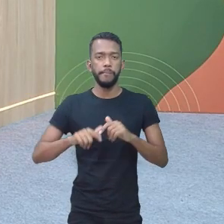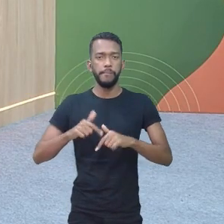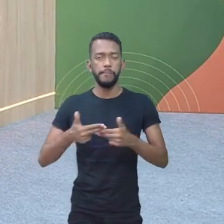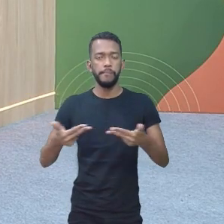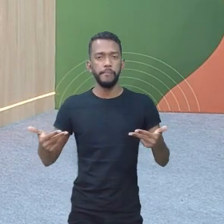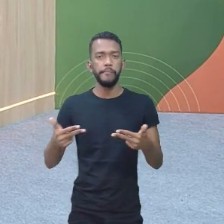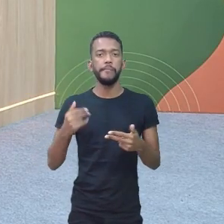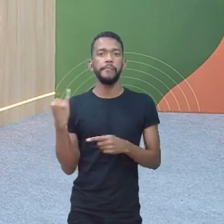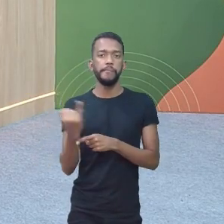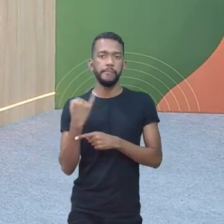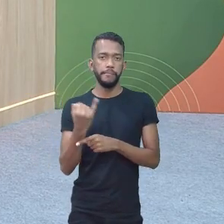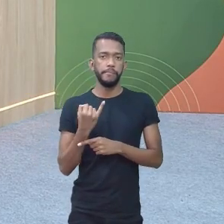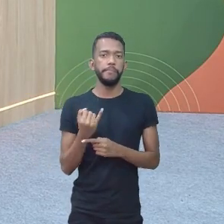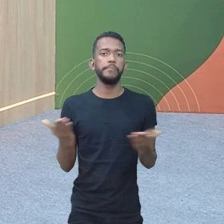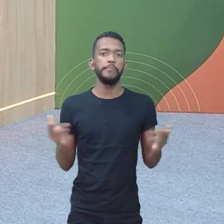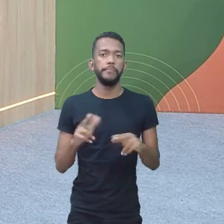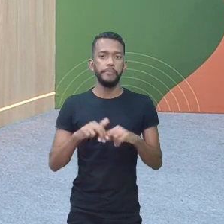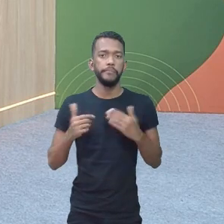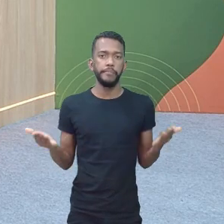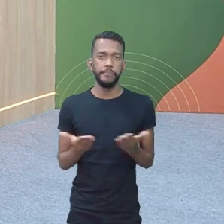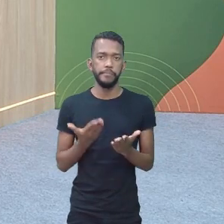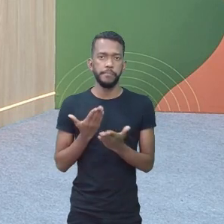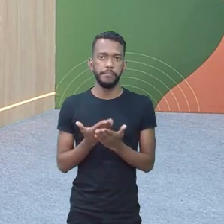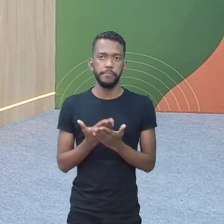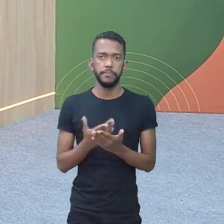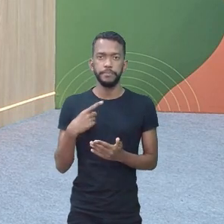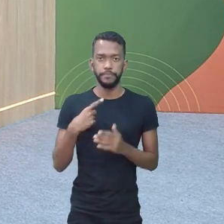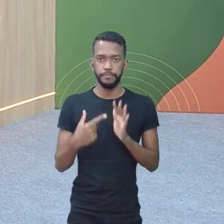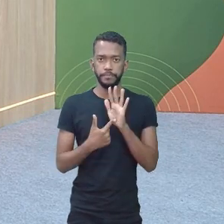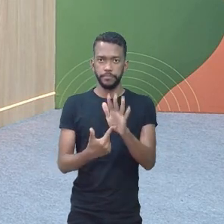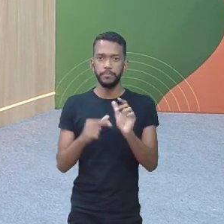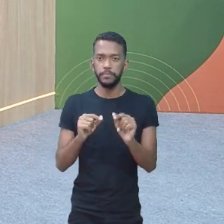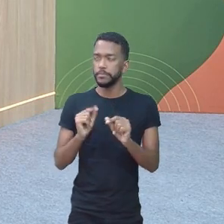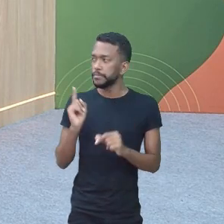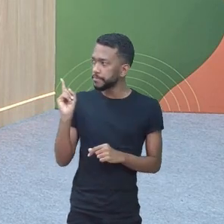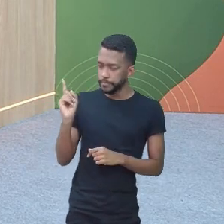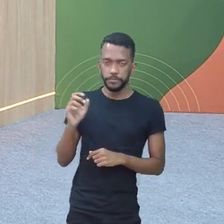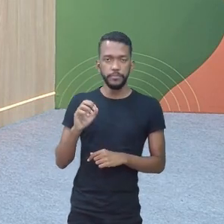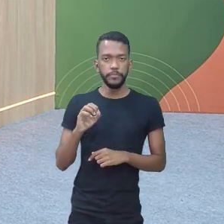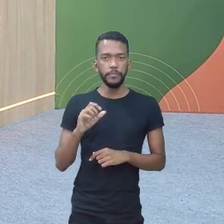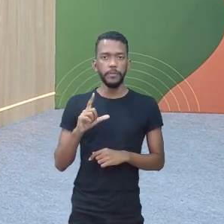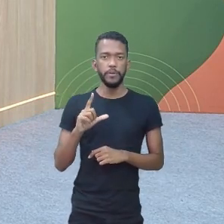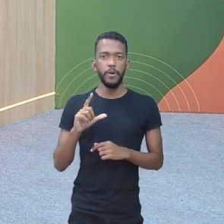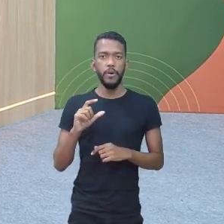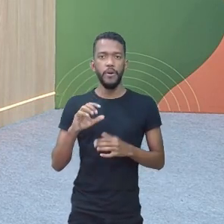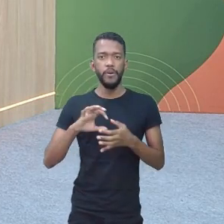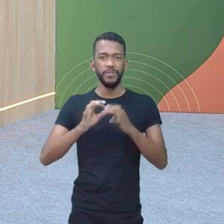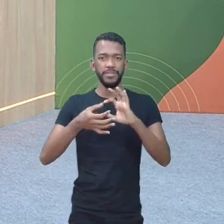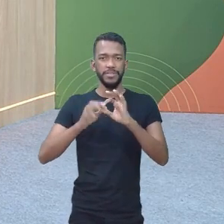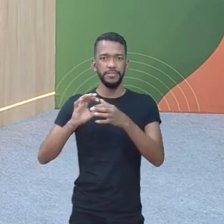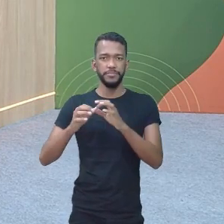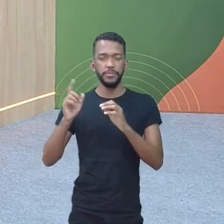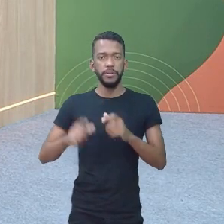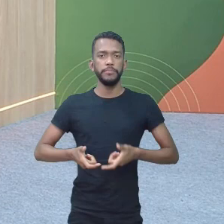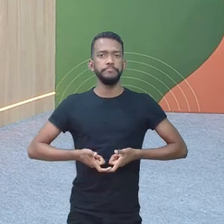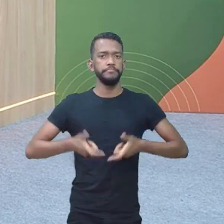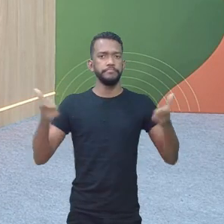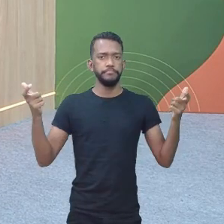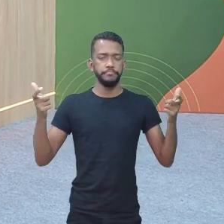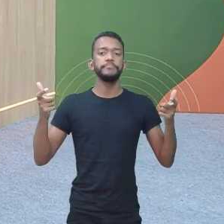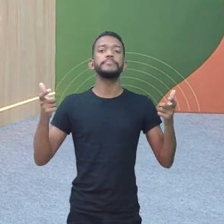para a aula de hoje, né? Ele vem dizer aqui que os Jogos Olímpicos é o maior evento esportivo do